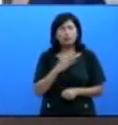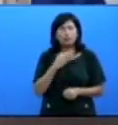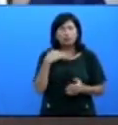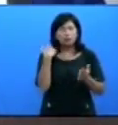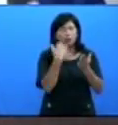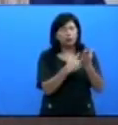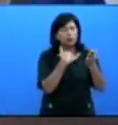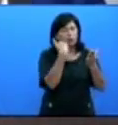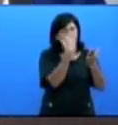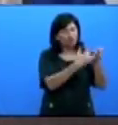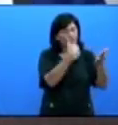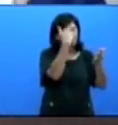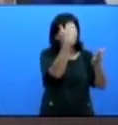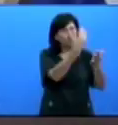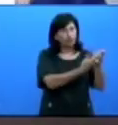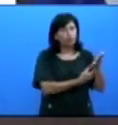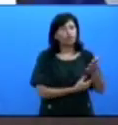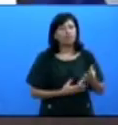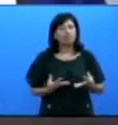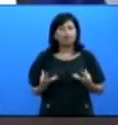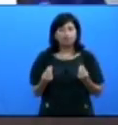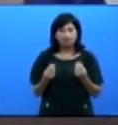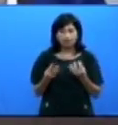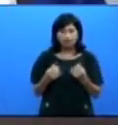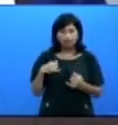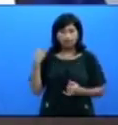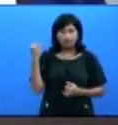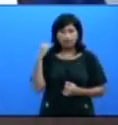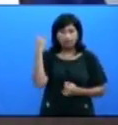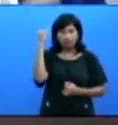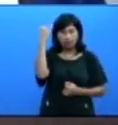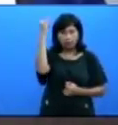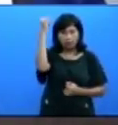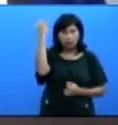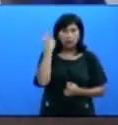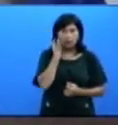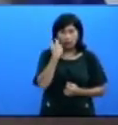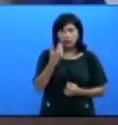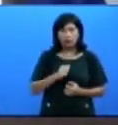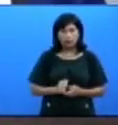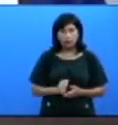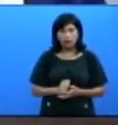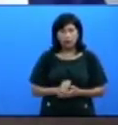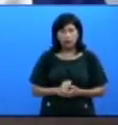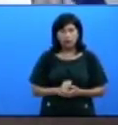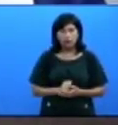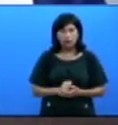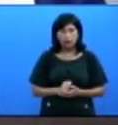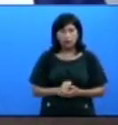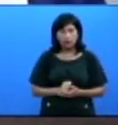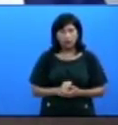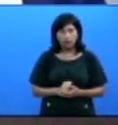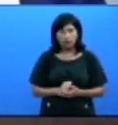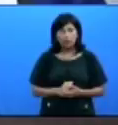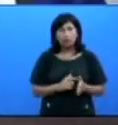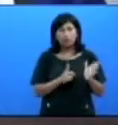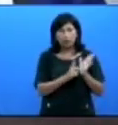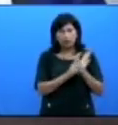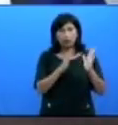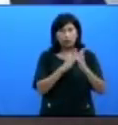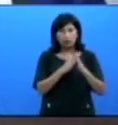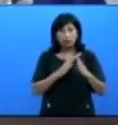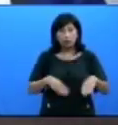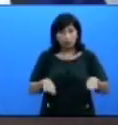orçamento que é de grande importância para o município, né, tanto para o Legislativo como para